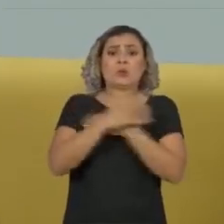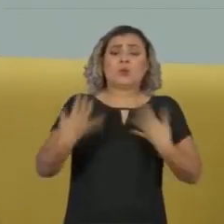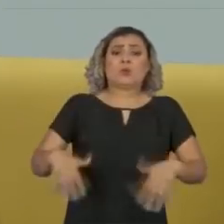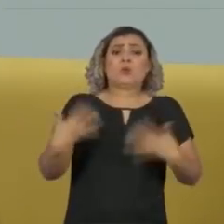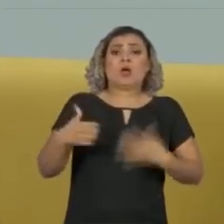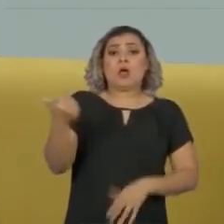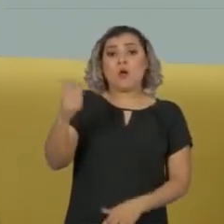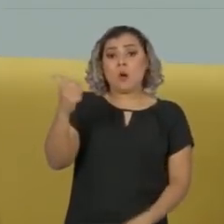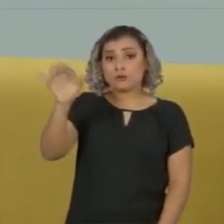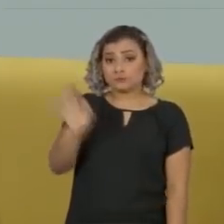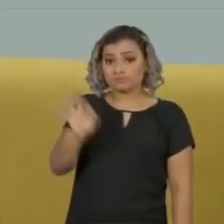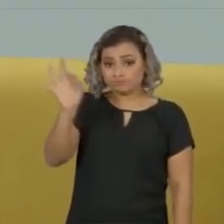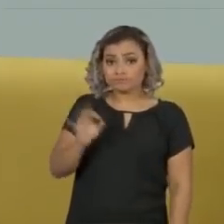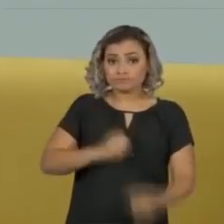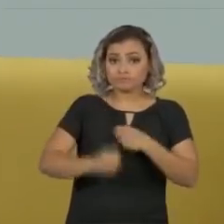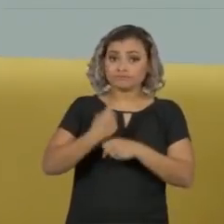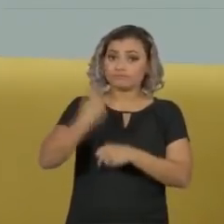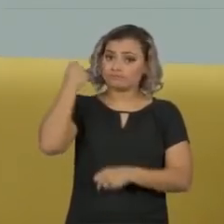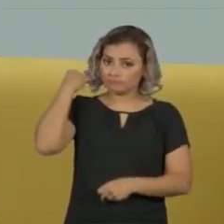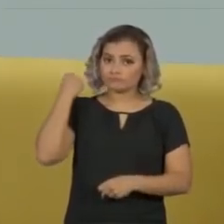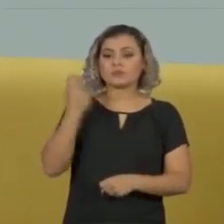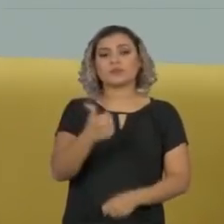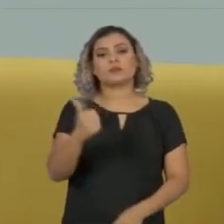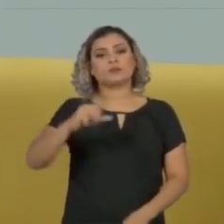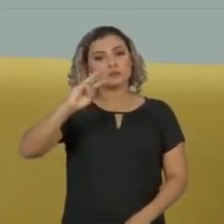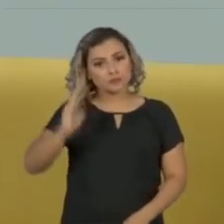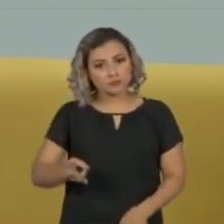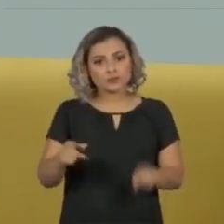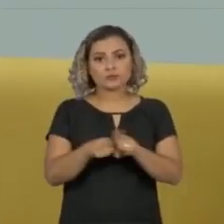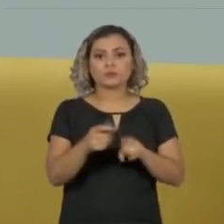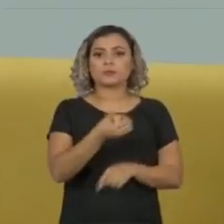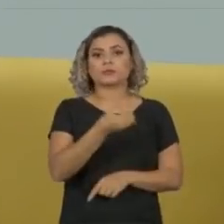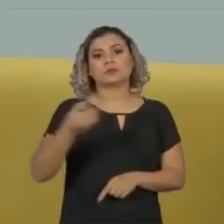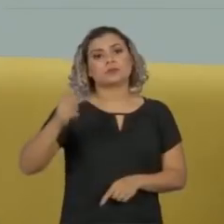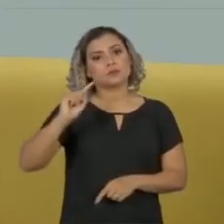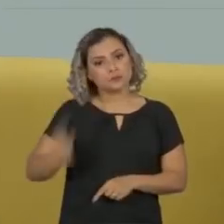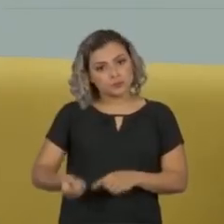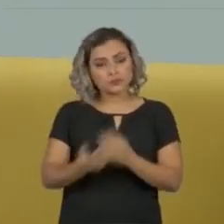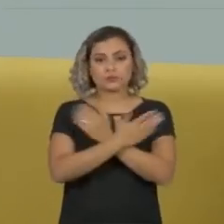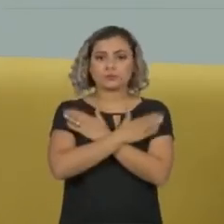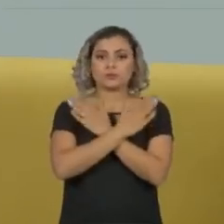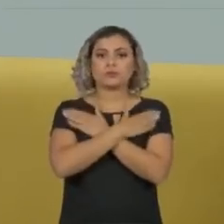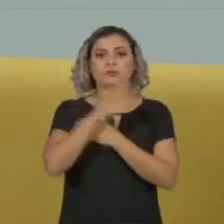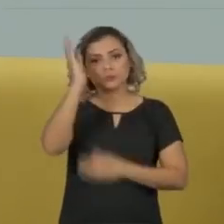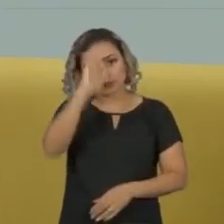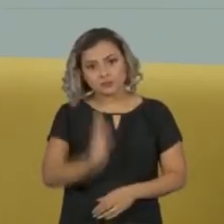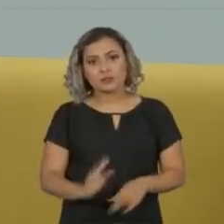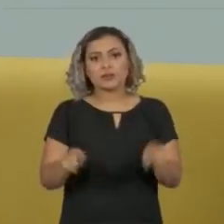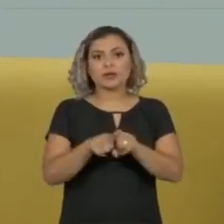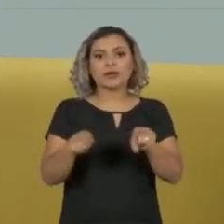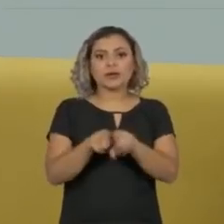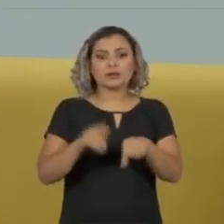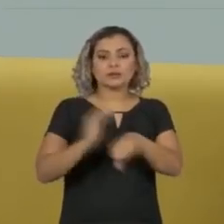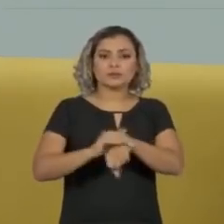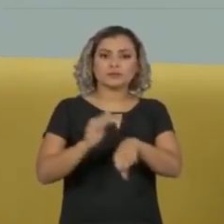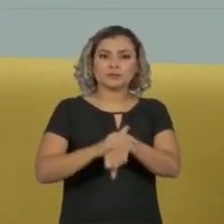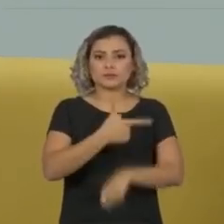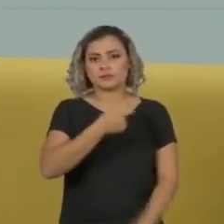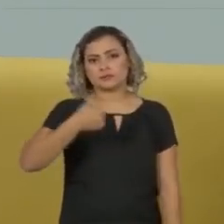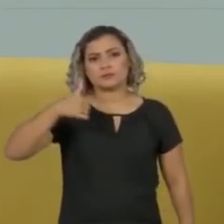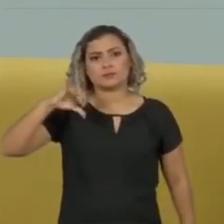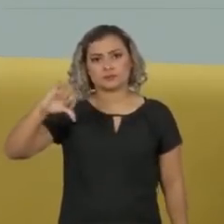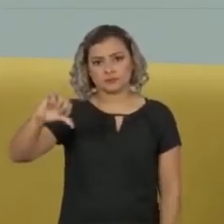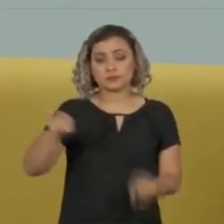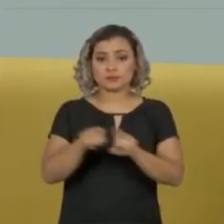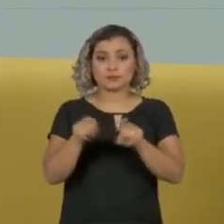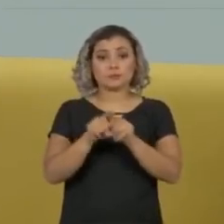passado. Isso significa 11 milhões e 600 mil desempregados no país no final de 2019. O ano terminou com